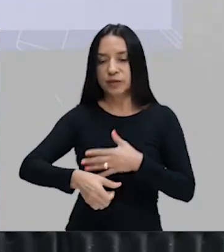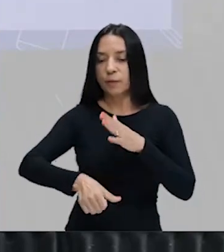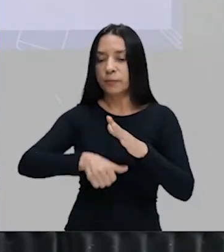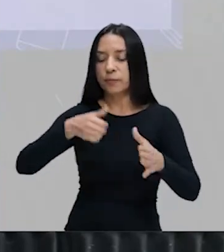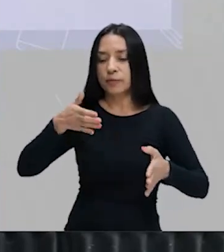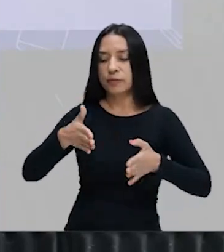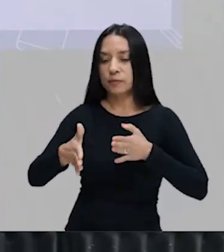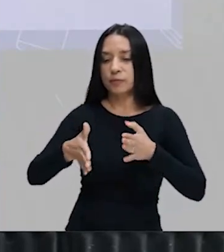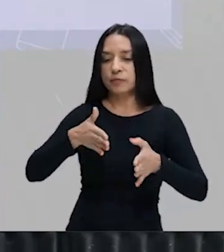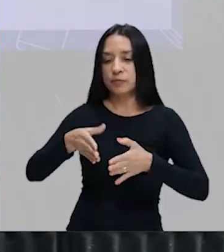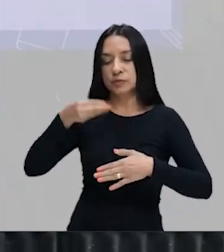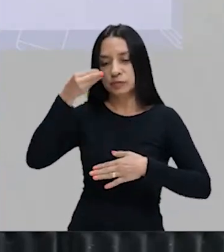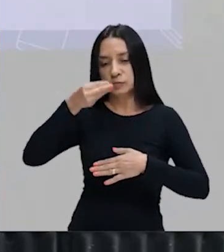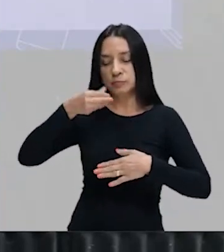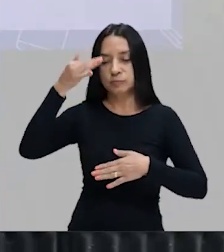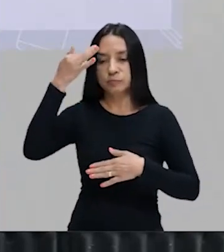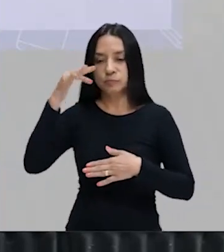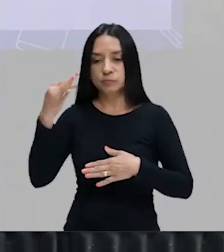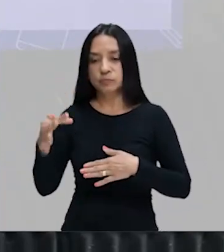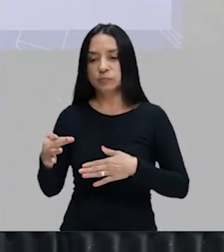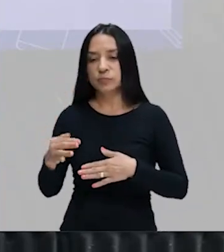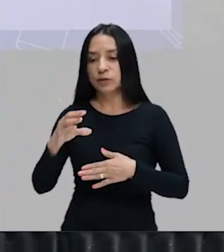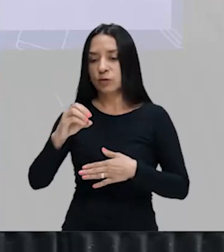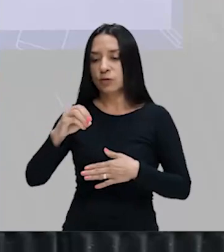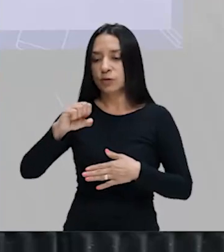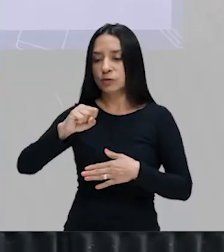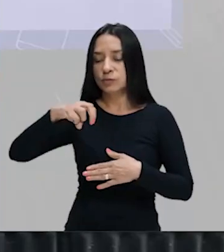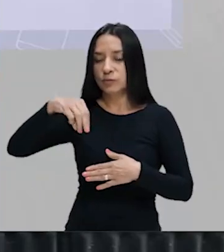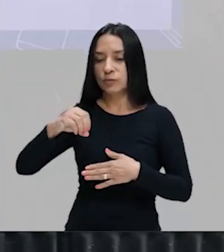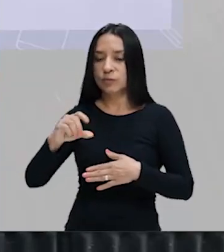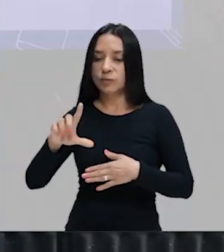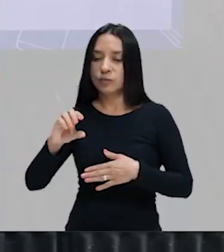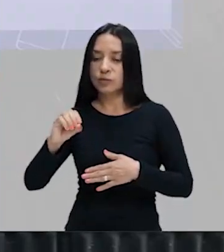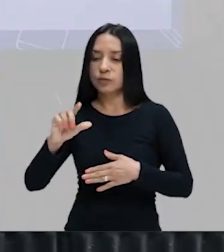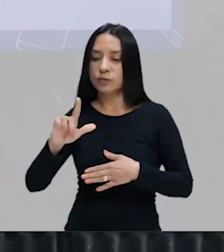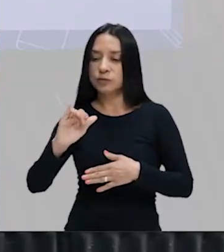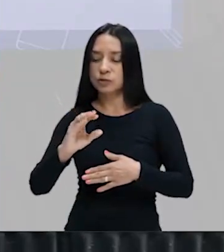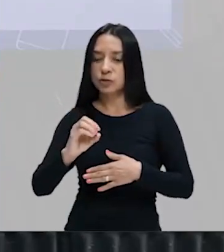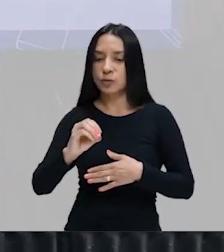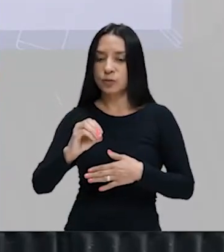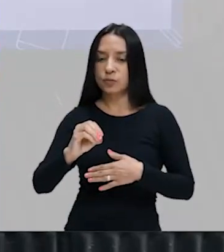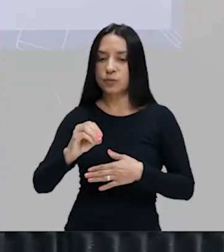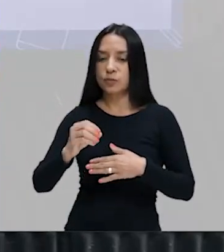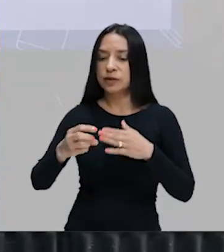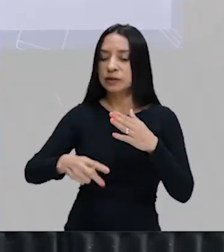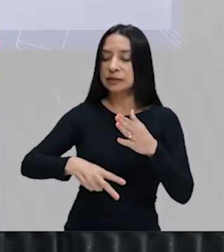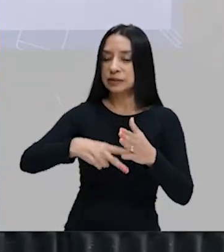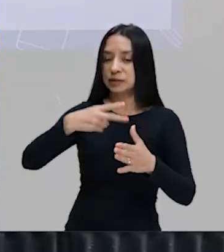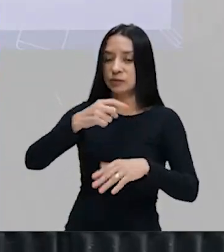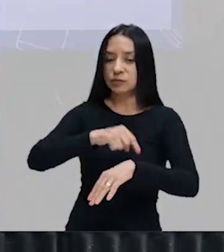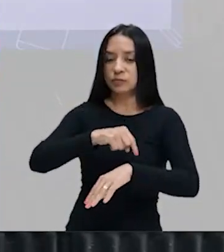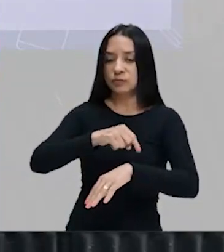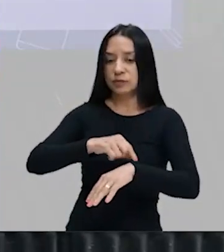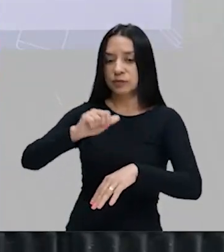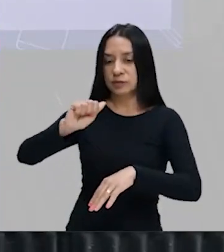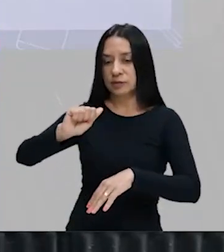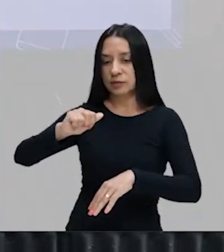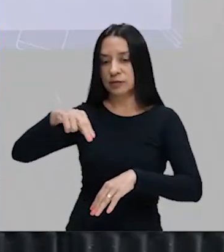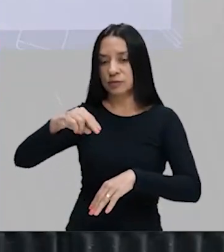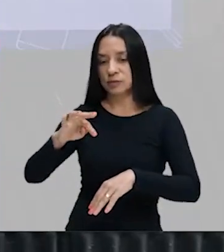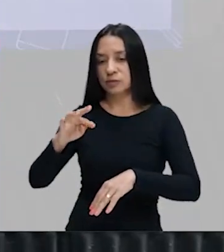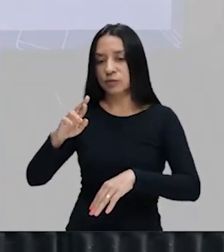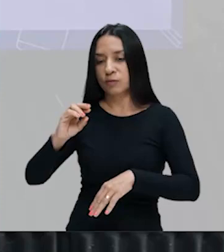período da experiência filosófica, período cosmológico. Segundo período da experiência filosófica, antropológico,